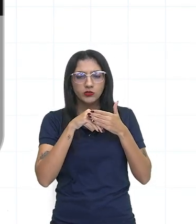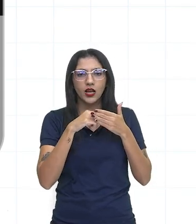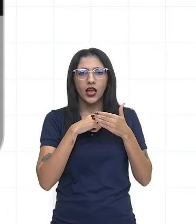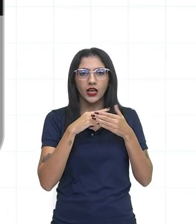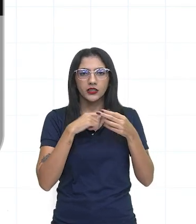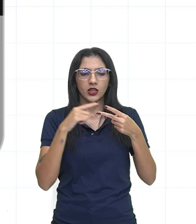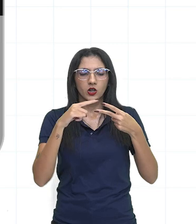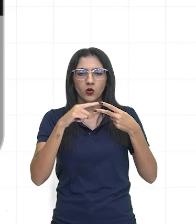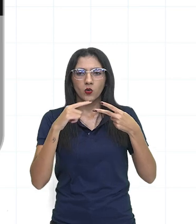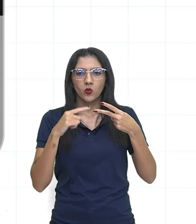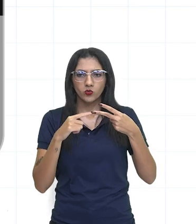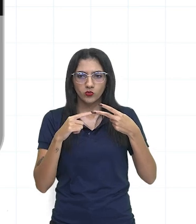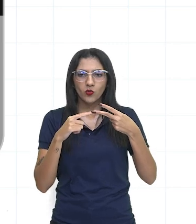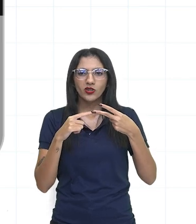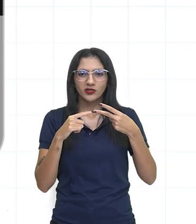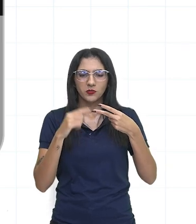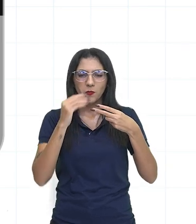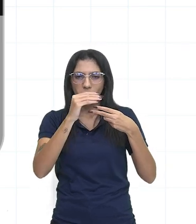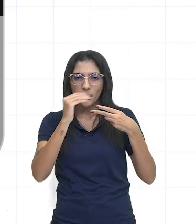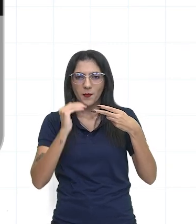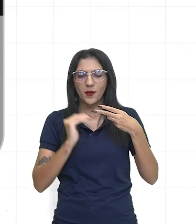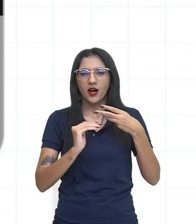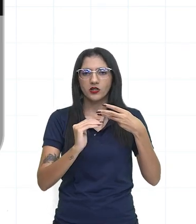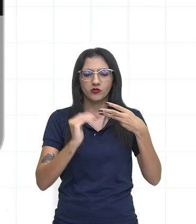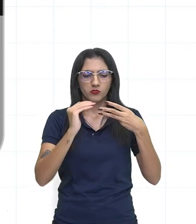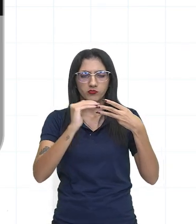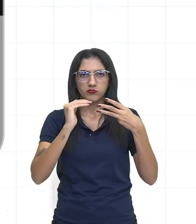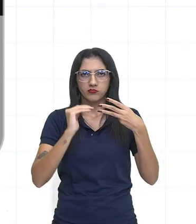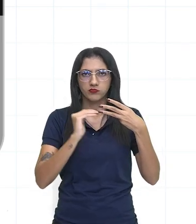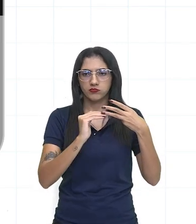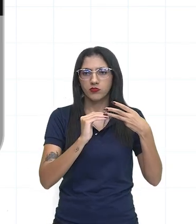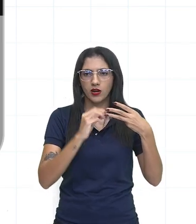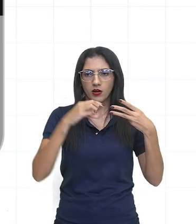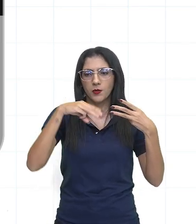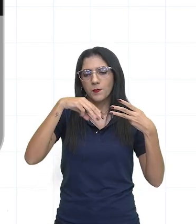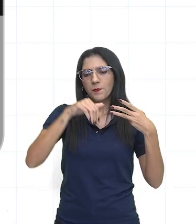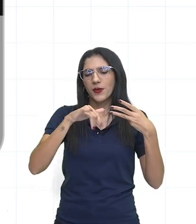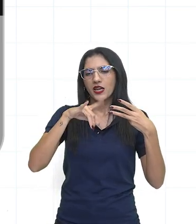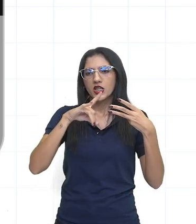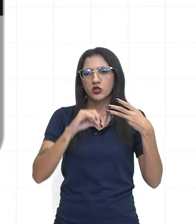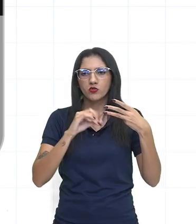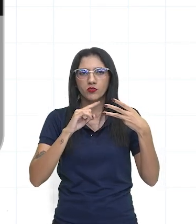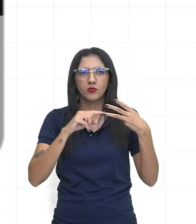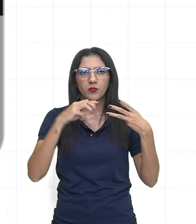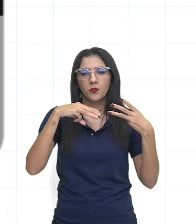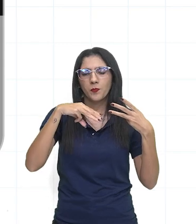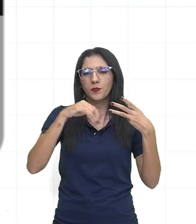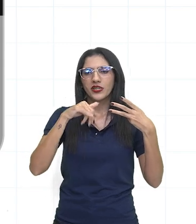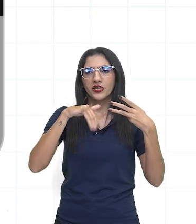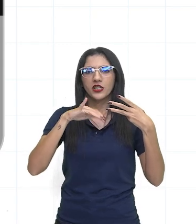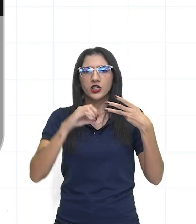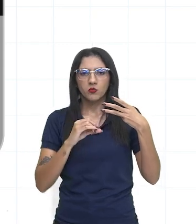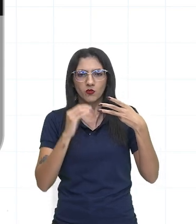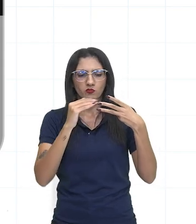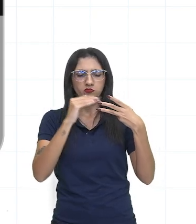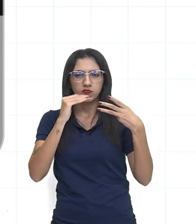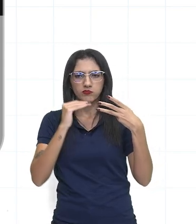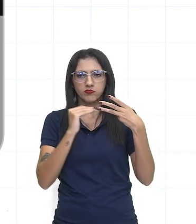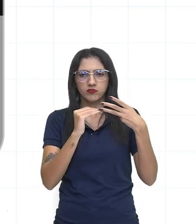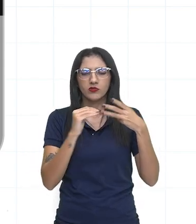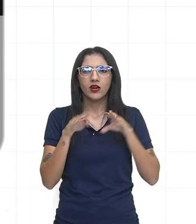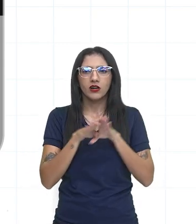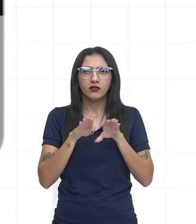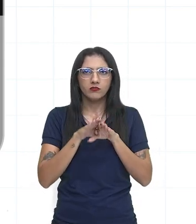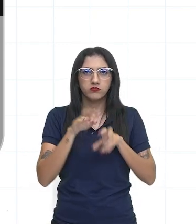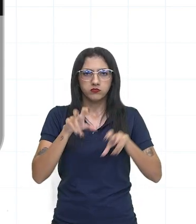duas porções, o glúteo médio bem aqui no meio e o glúteo mínimo localizado um pouco abaixo